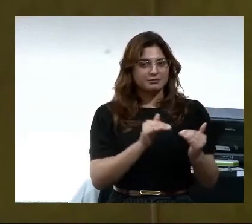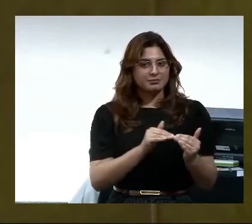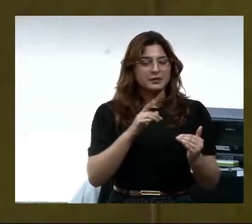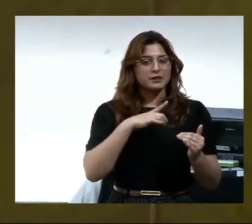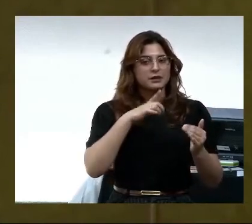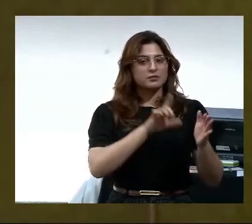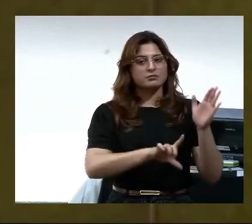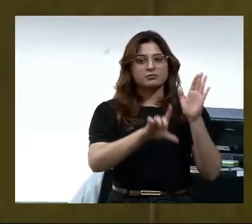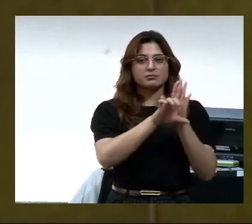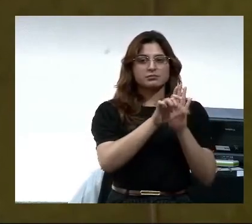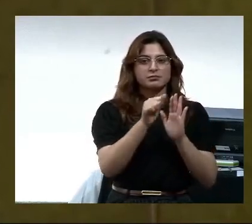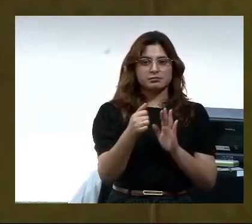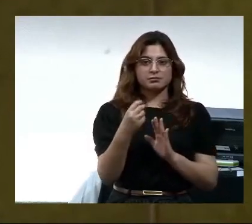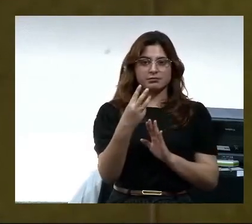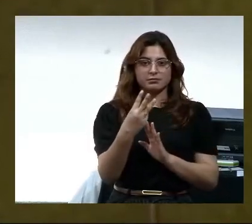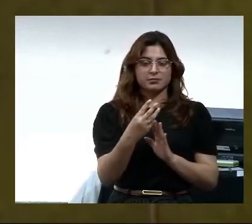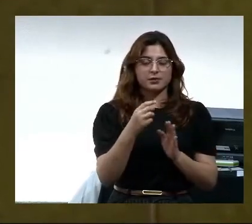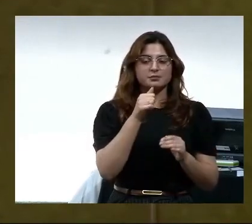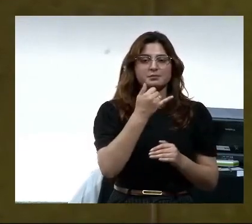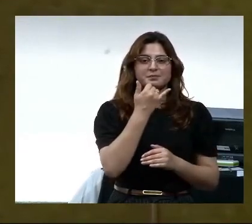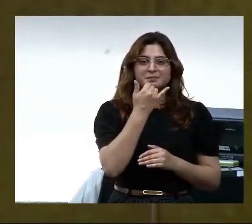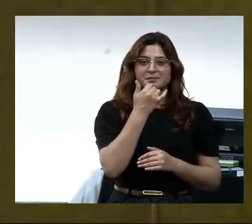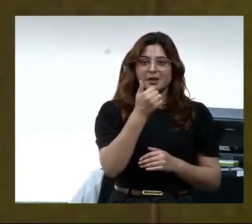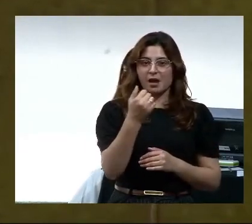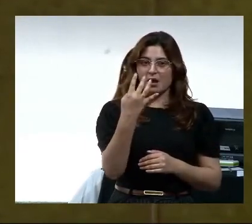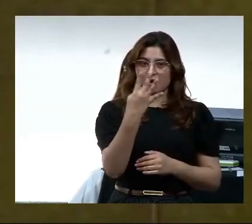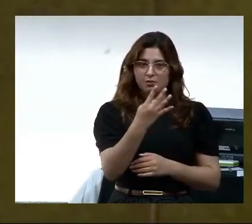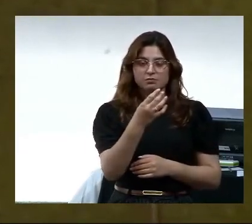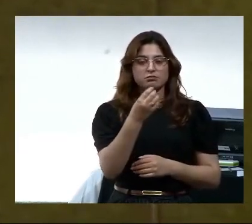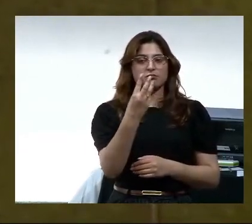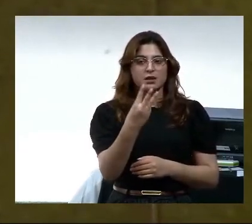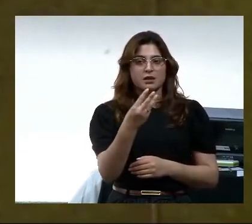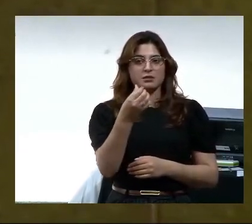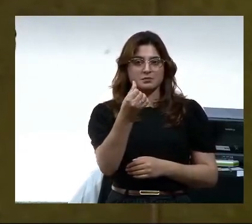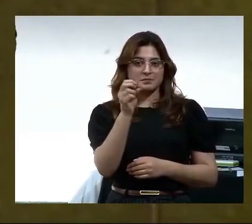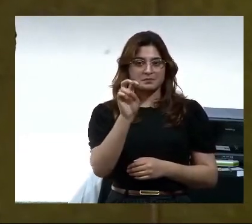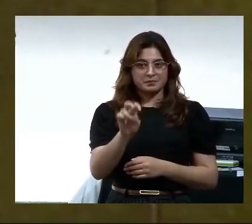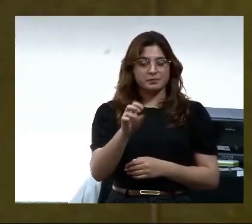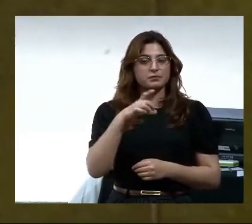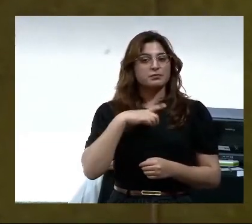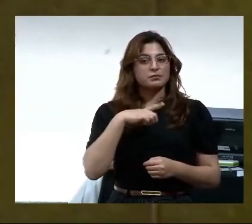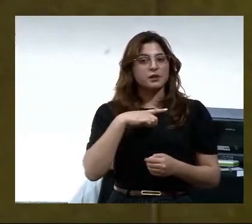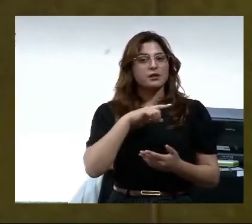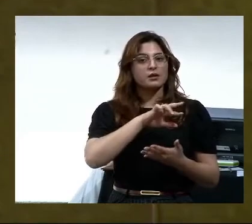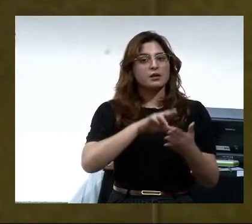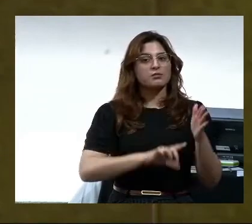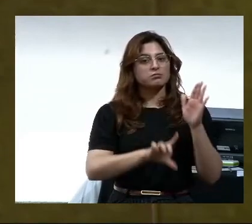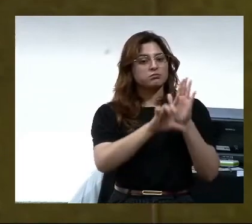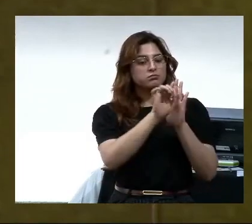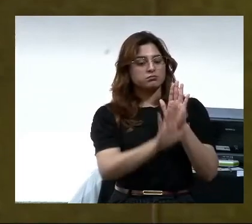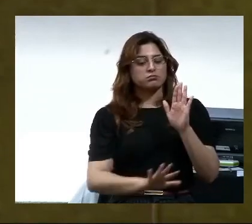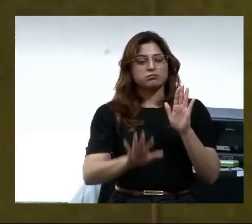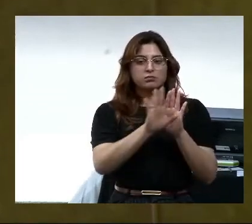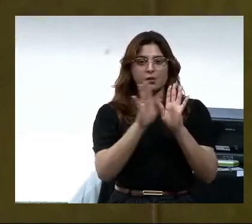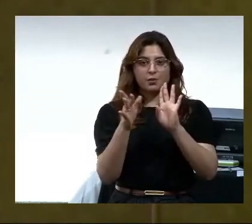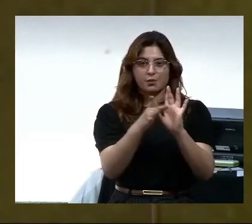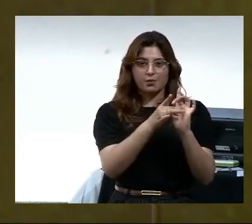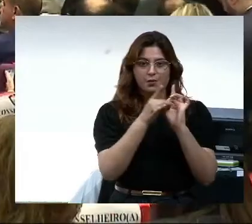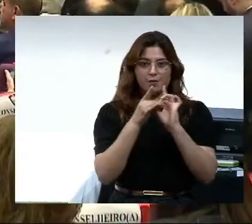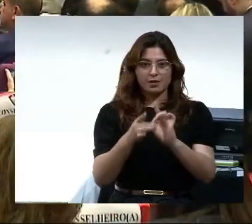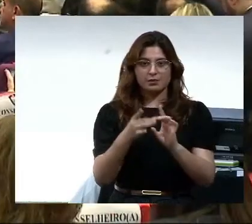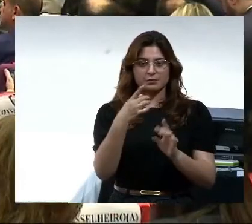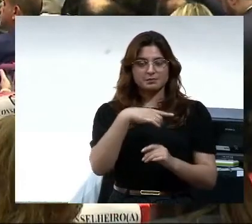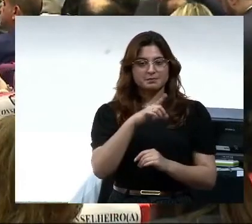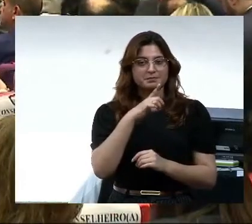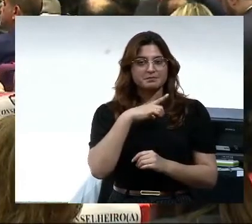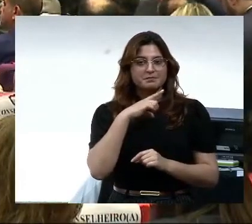Lei 14.365 e foi ratificado pelo Supremo Tribunal Federal. Unidos, fizemos frente